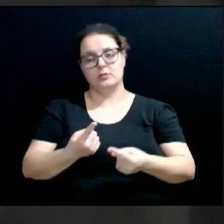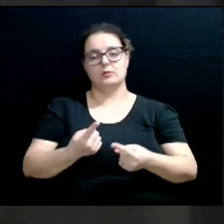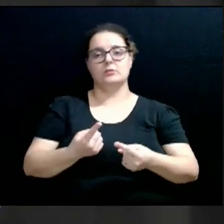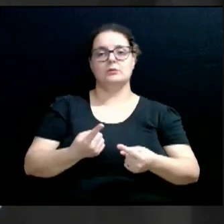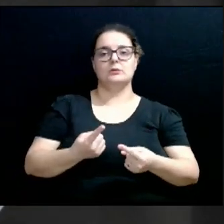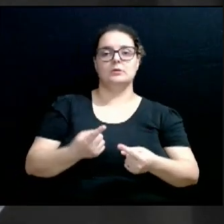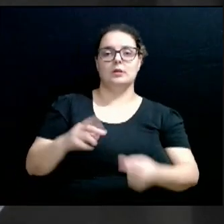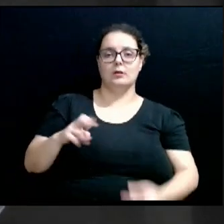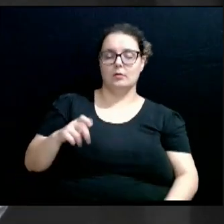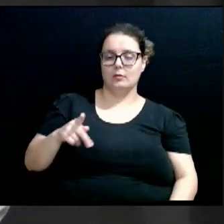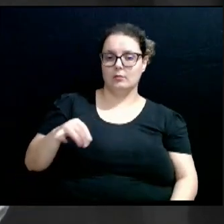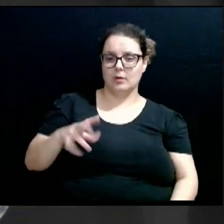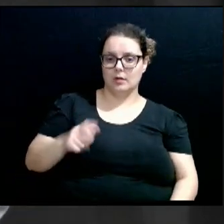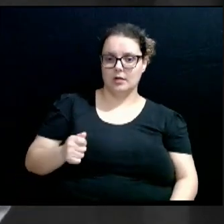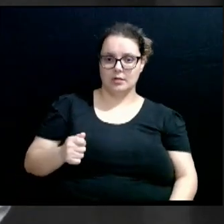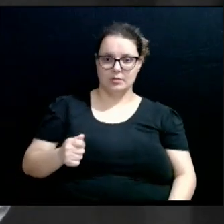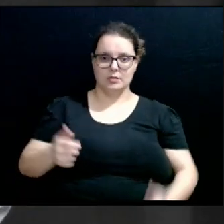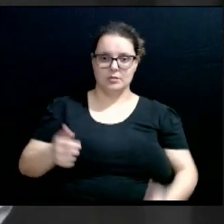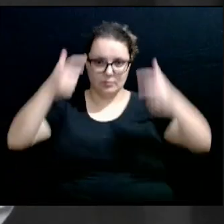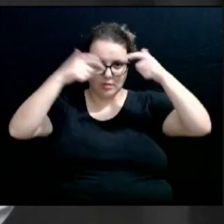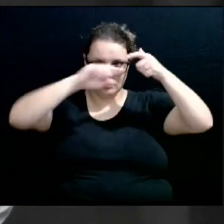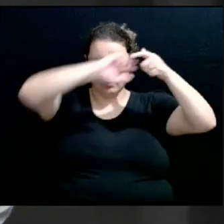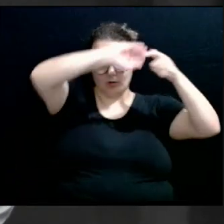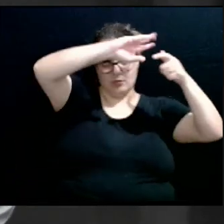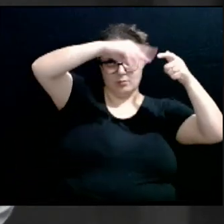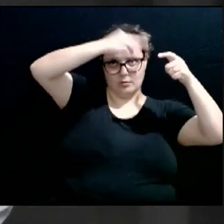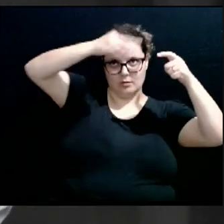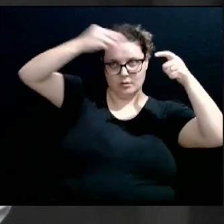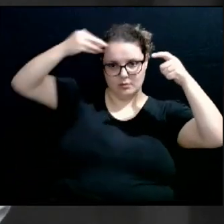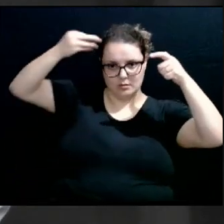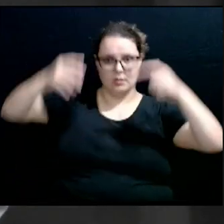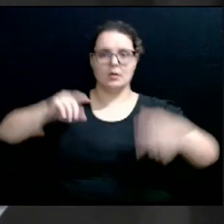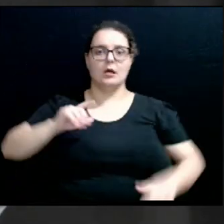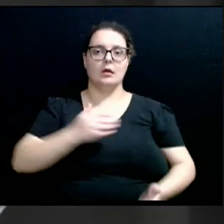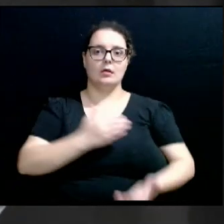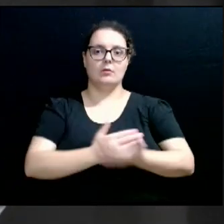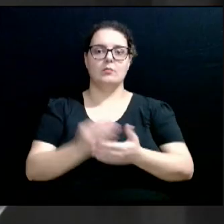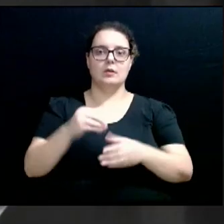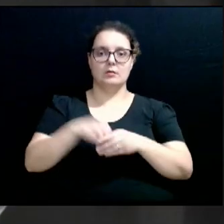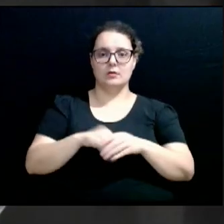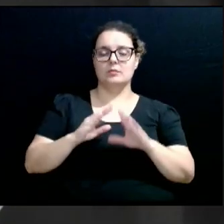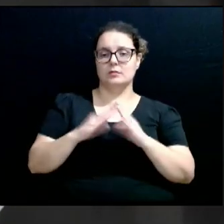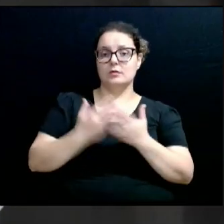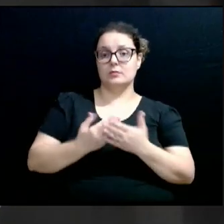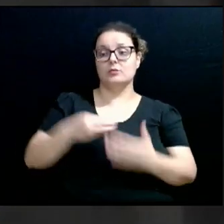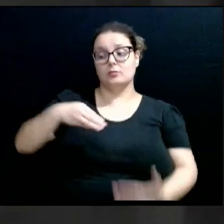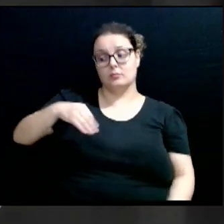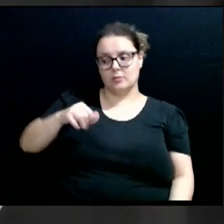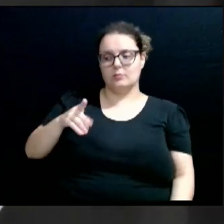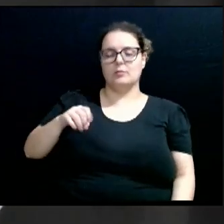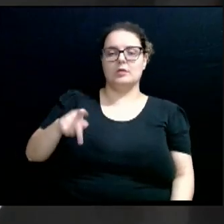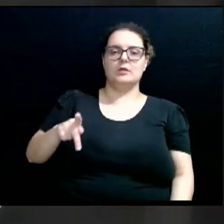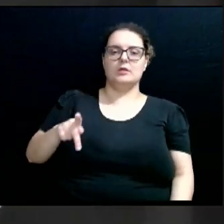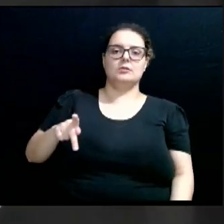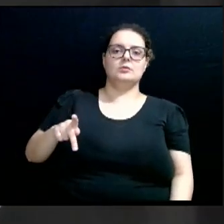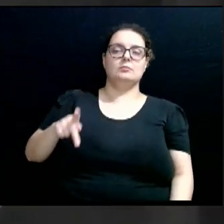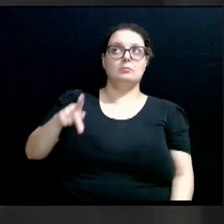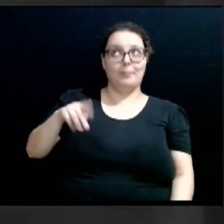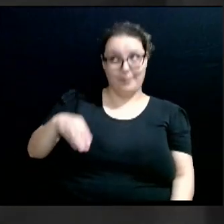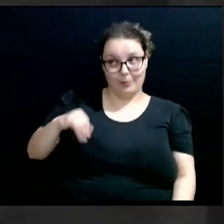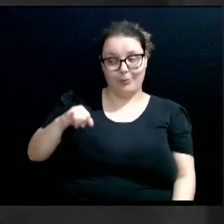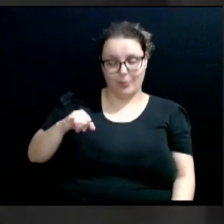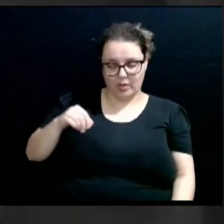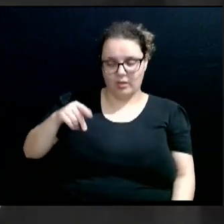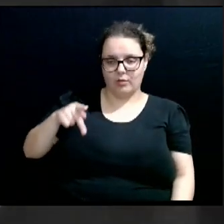fazer essas atividades nas escolas através do MIPID. Né? Porque, assim, sempre gostei de fazer o